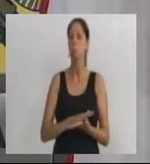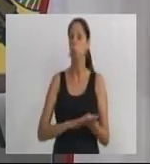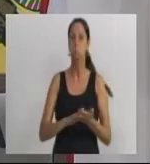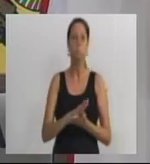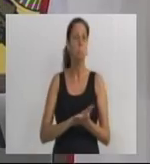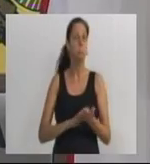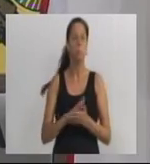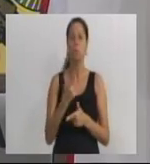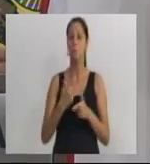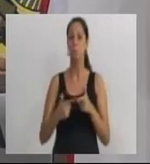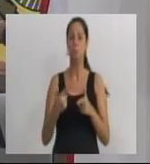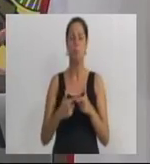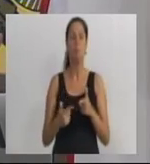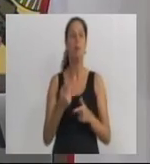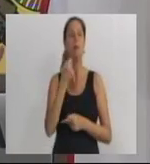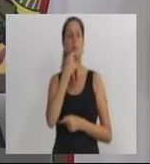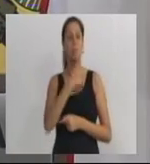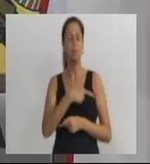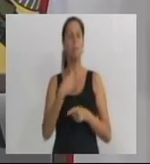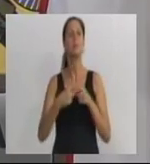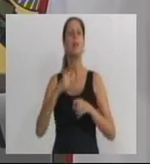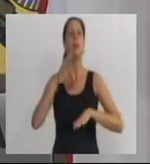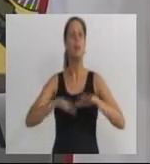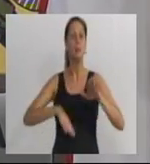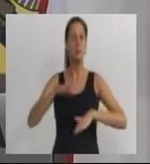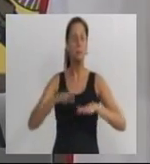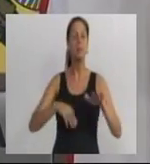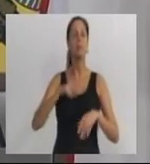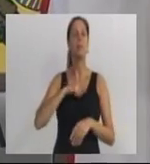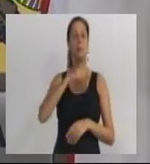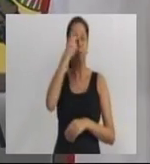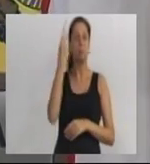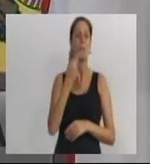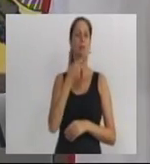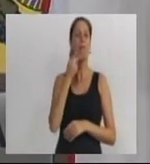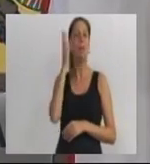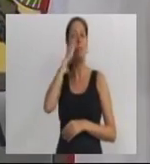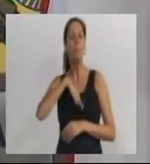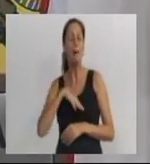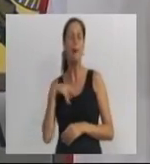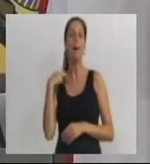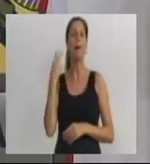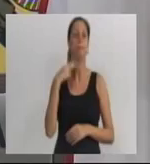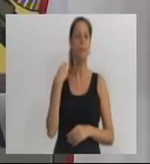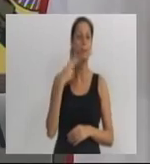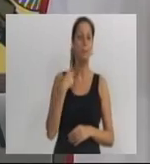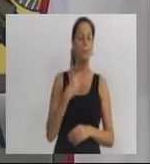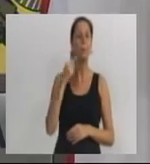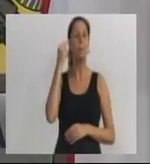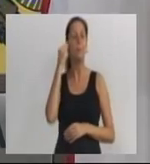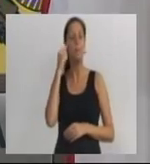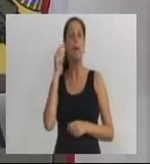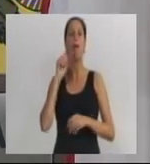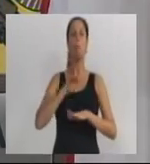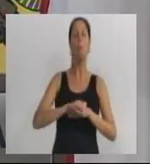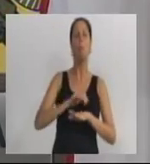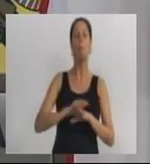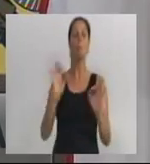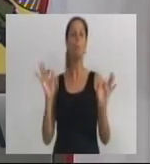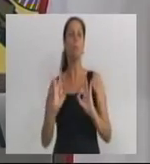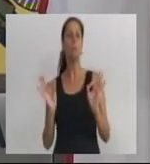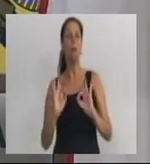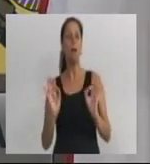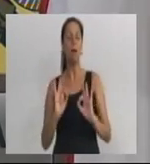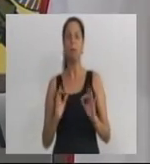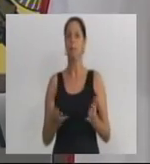trabalho desta casa, que diz, os vereadores não fazem nada. Eles não sabem, por vezes eles não têm conhecimento da... Praticamente toda a sessão esse